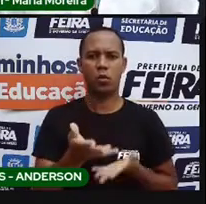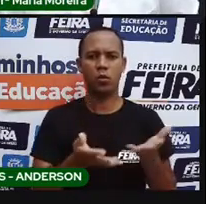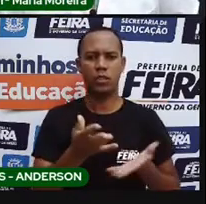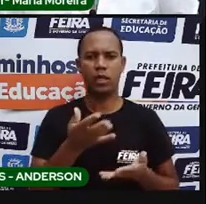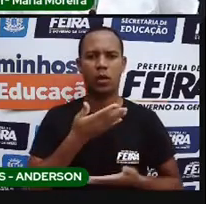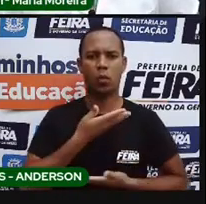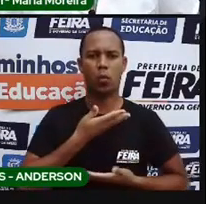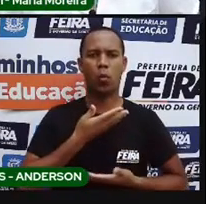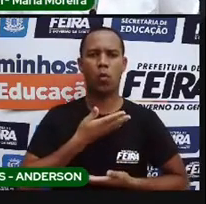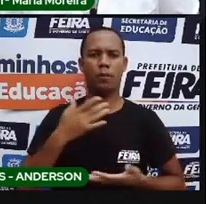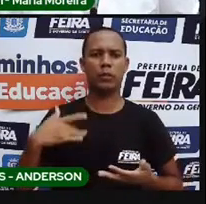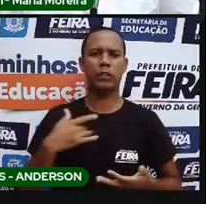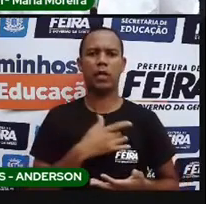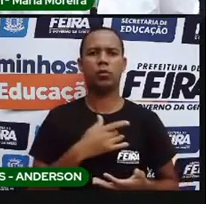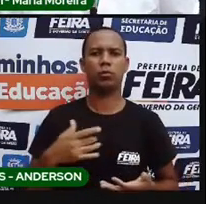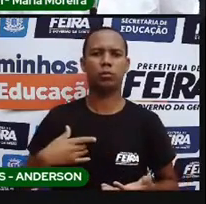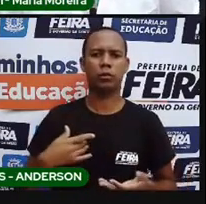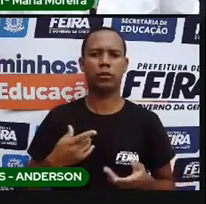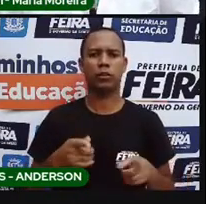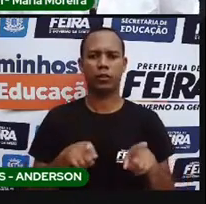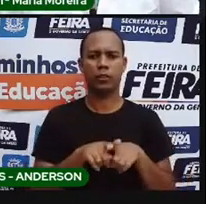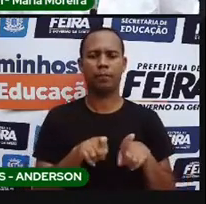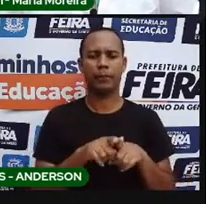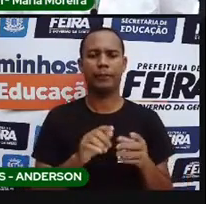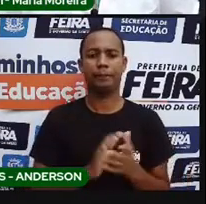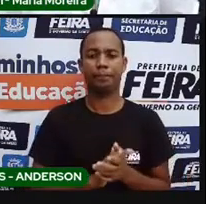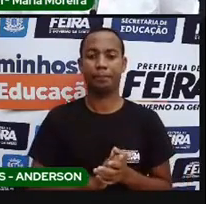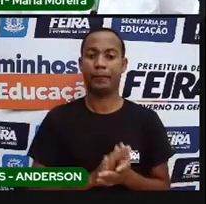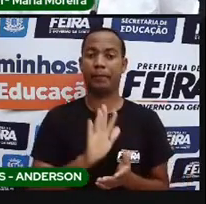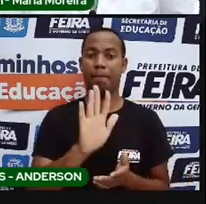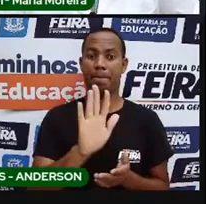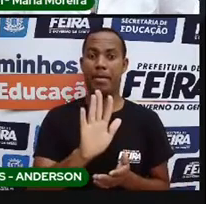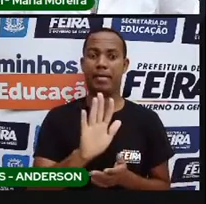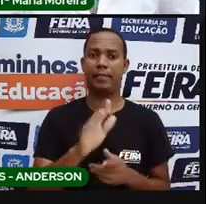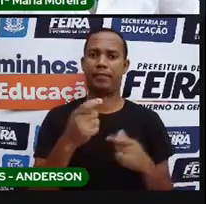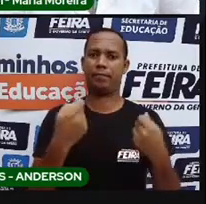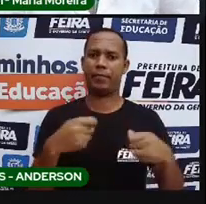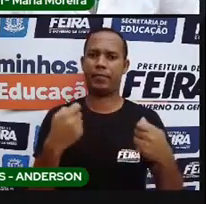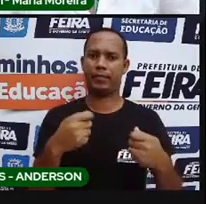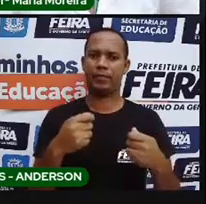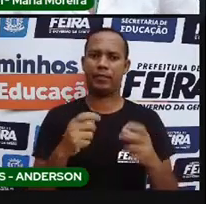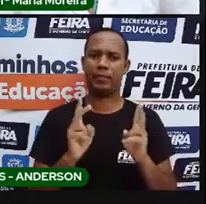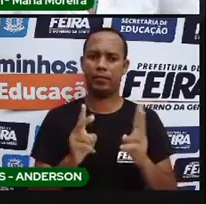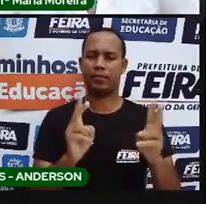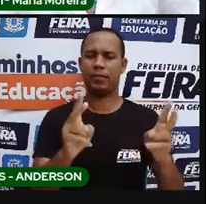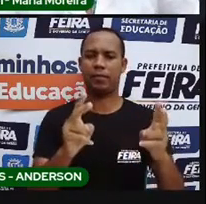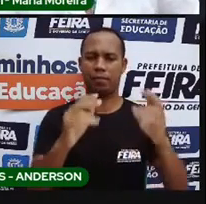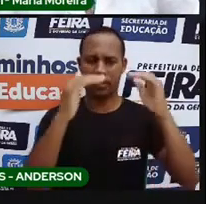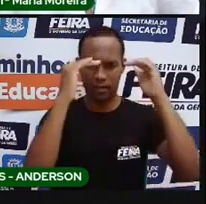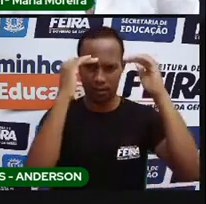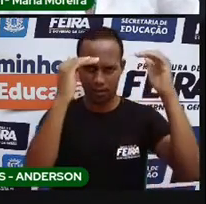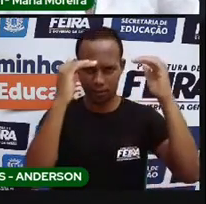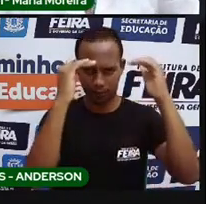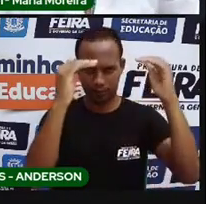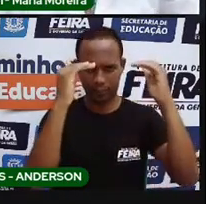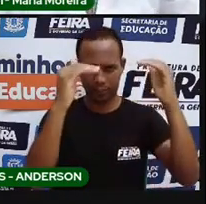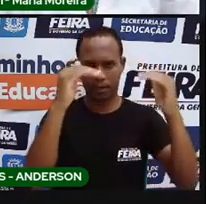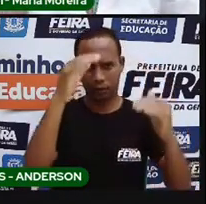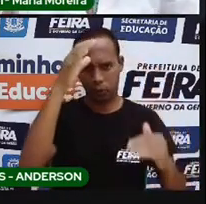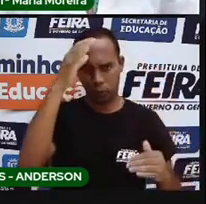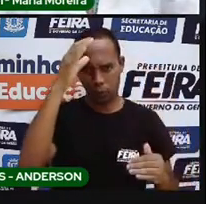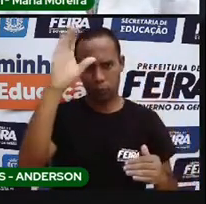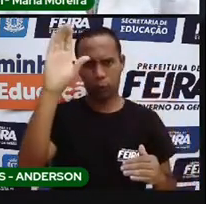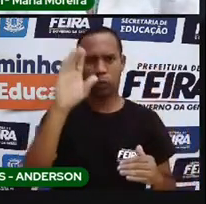Lembrando que, independente da nossa crença religiosa, a precisa respeitar a crença do outro. A gente precisa